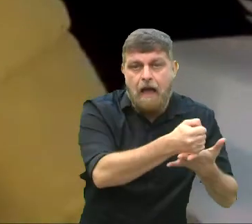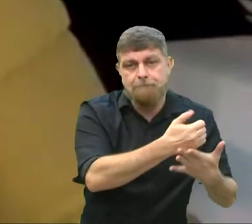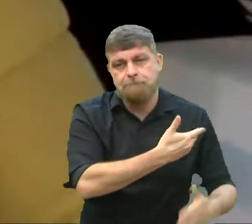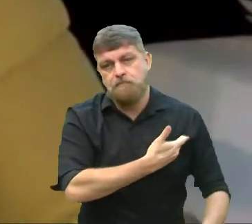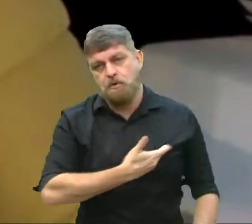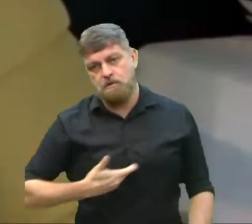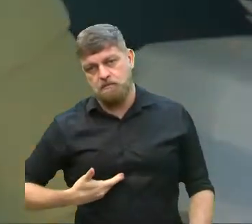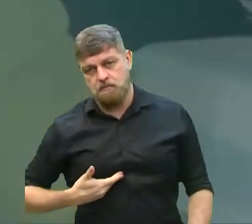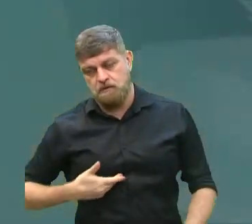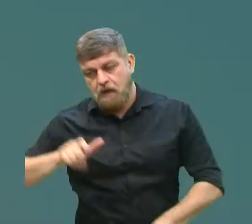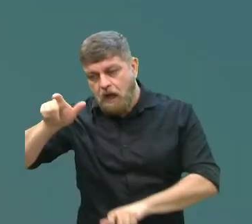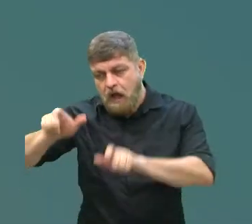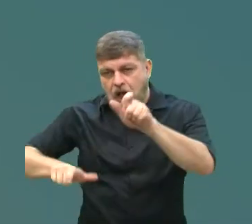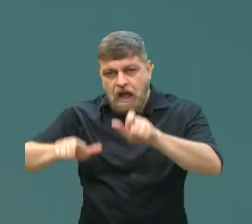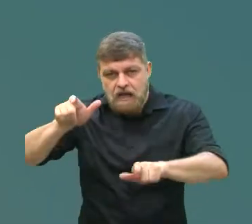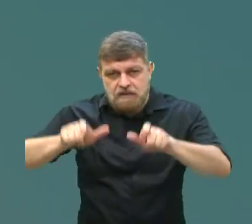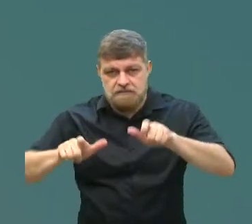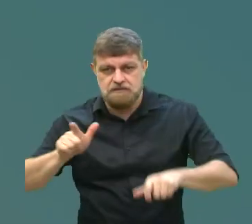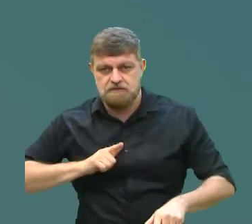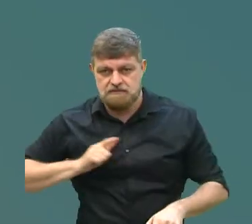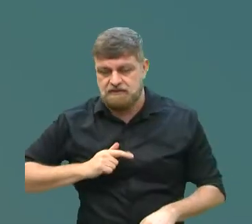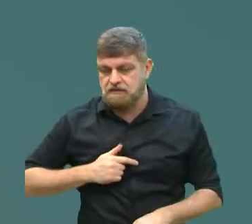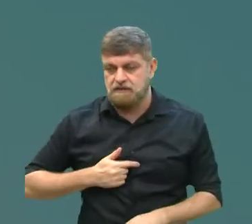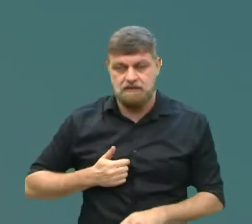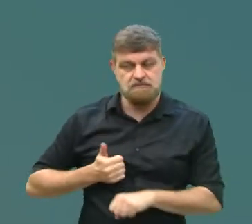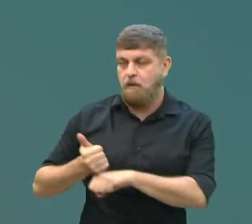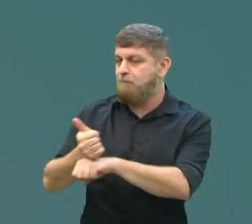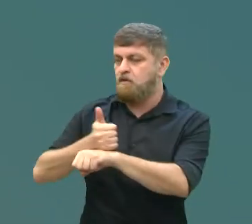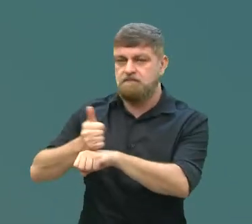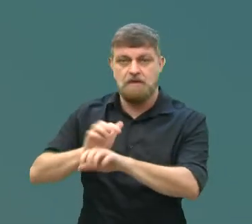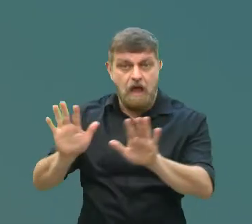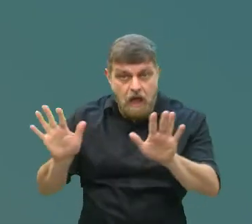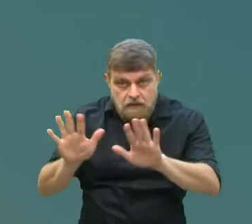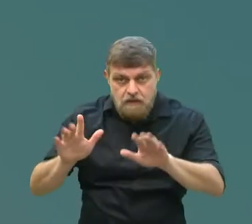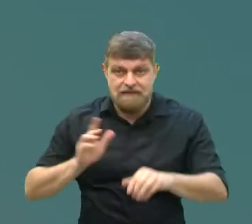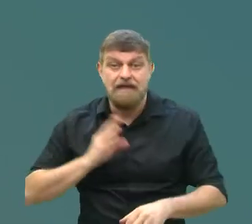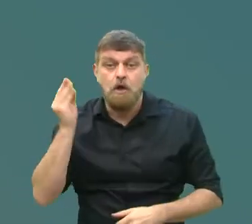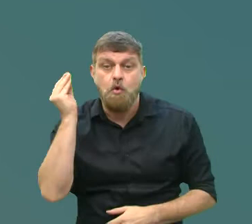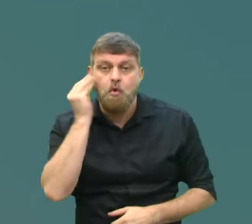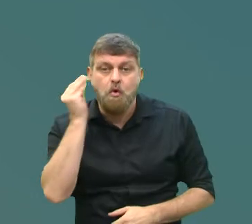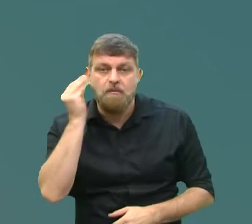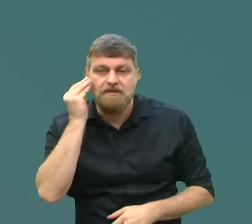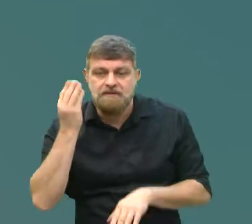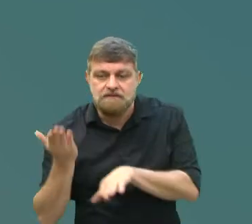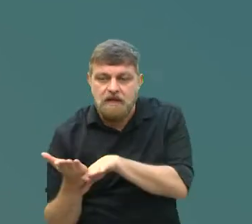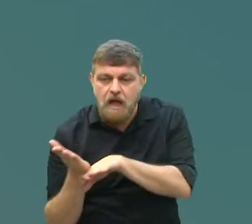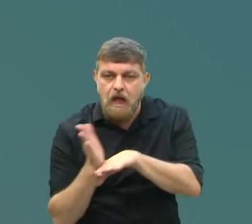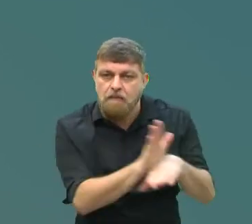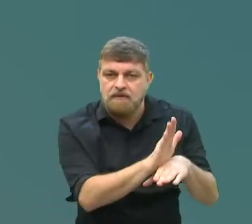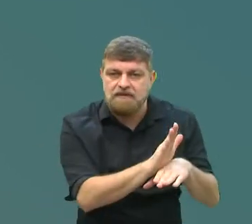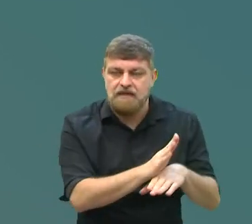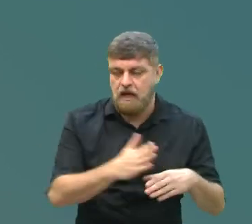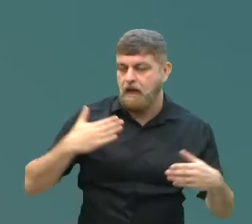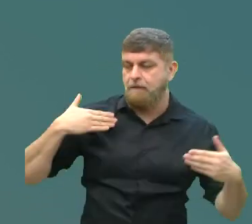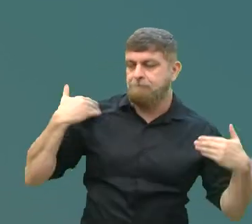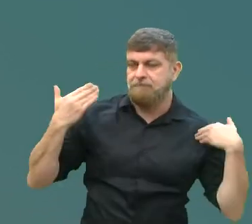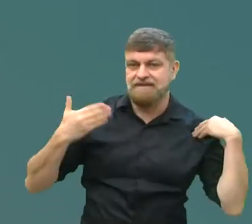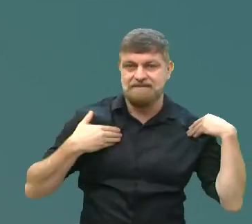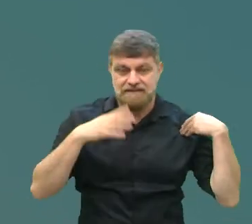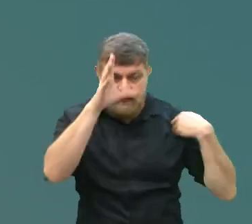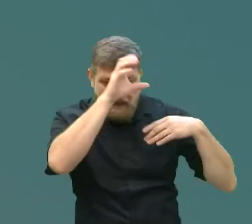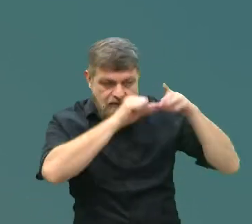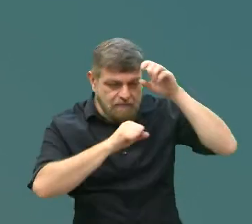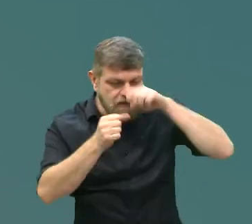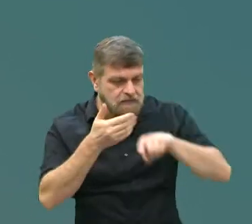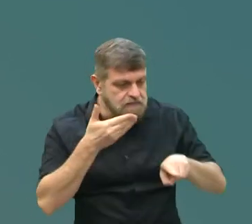Mais apoio das pessoas que são leigas, que não são técnicos, mas que têm a oportunidade de passear e aprender